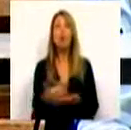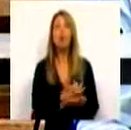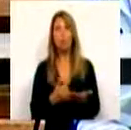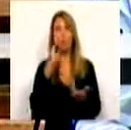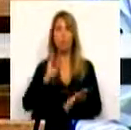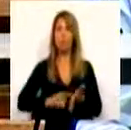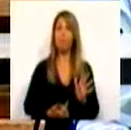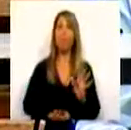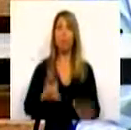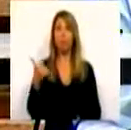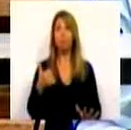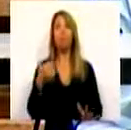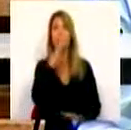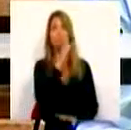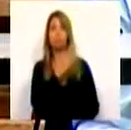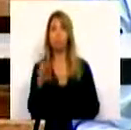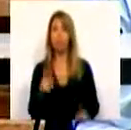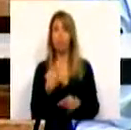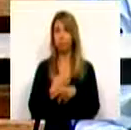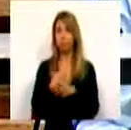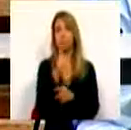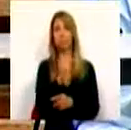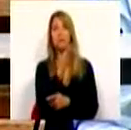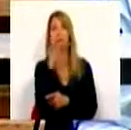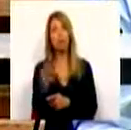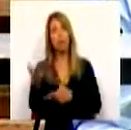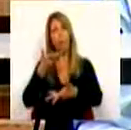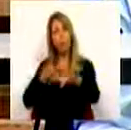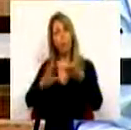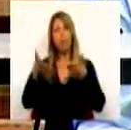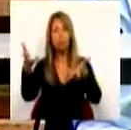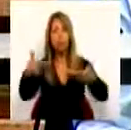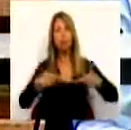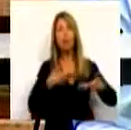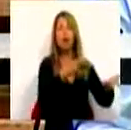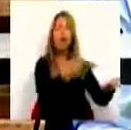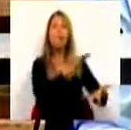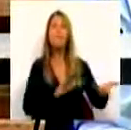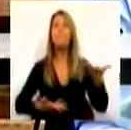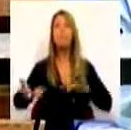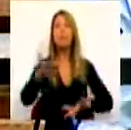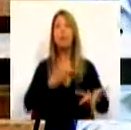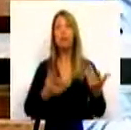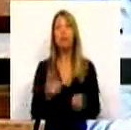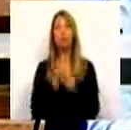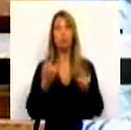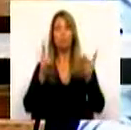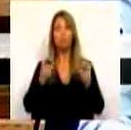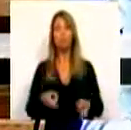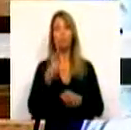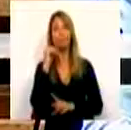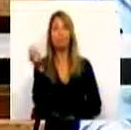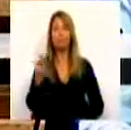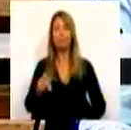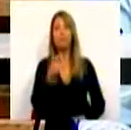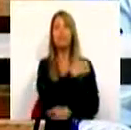dos mesmos, a sua maior intensidade de uso partilhado e porque começa a aparecer nas cidades um tercium